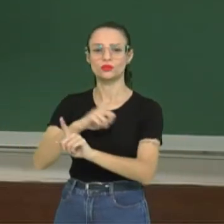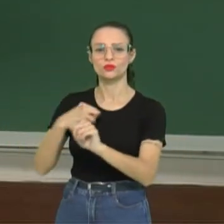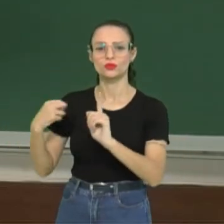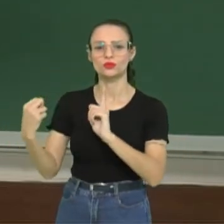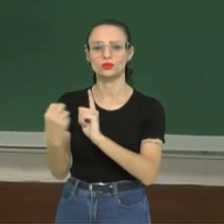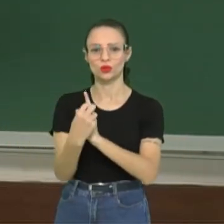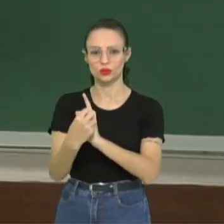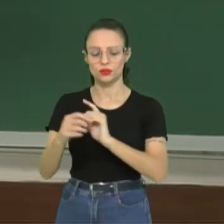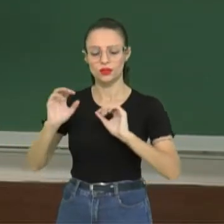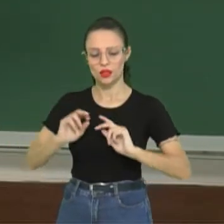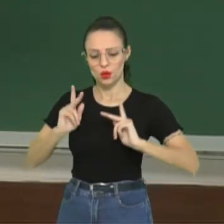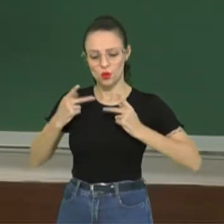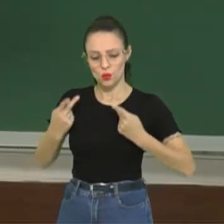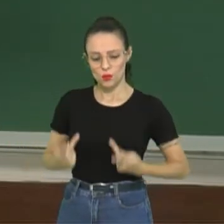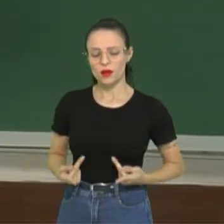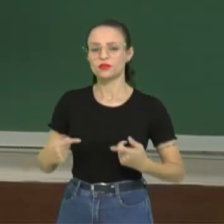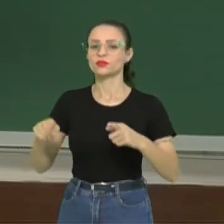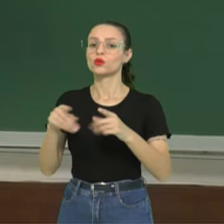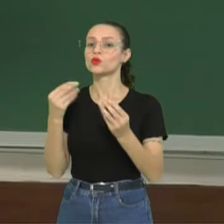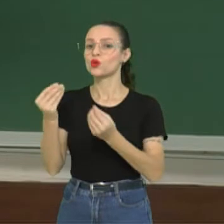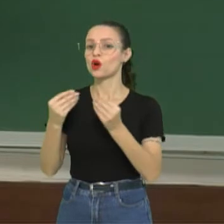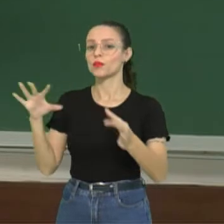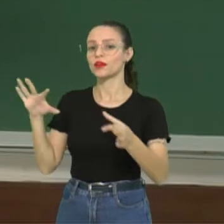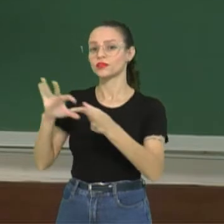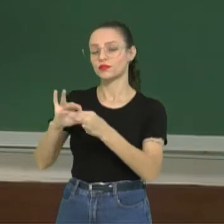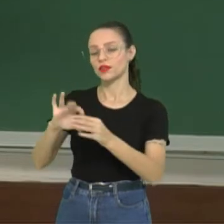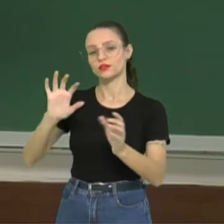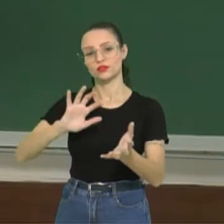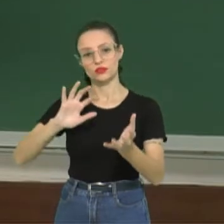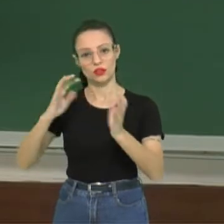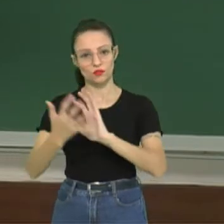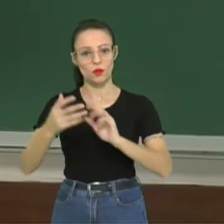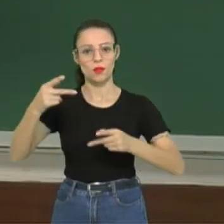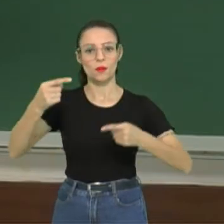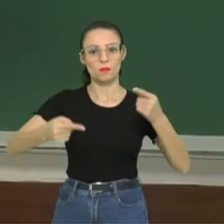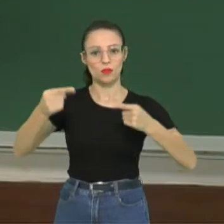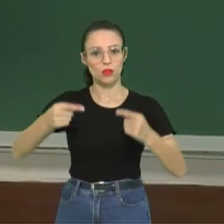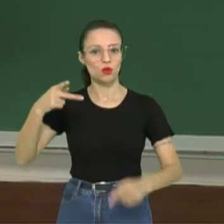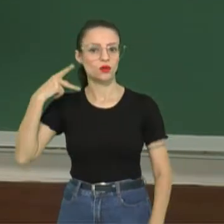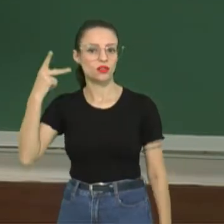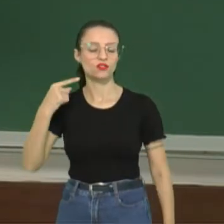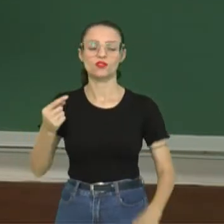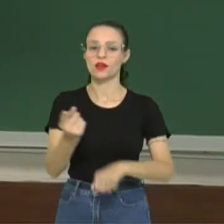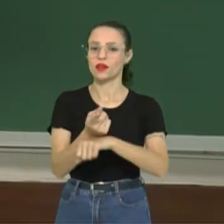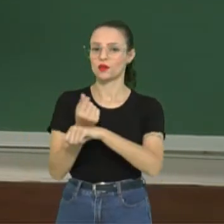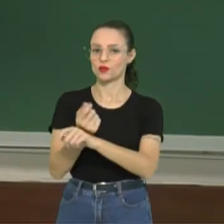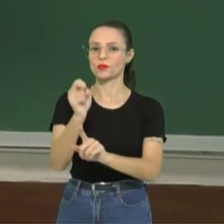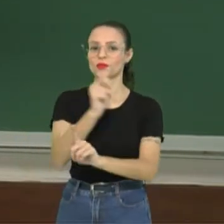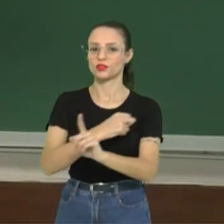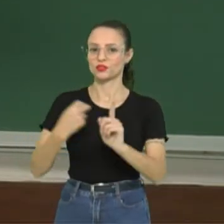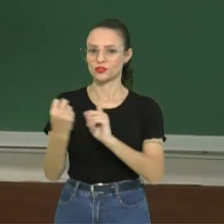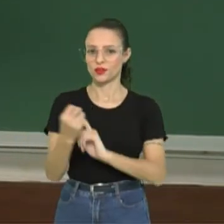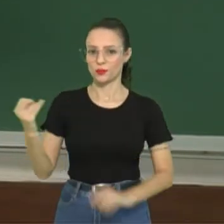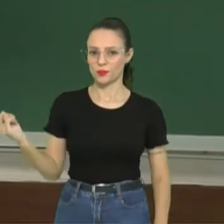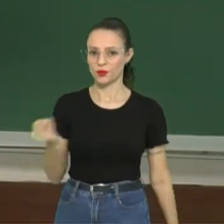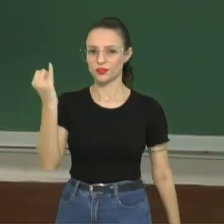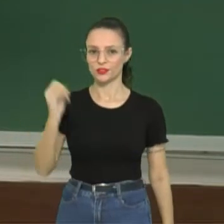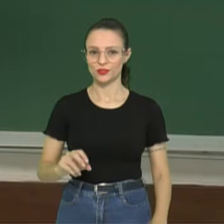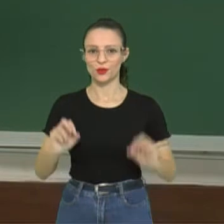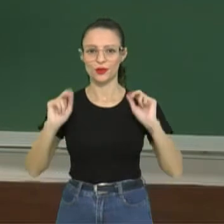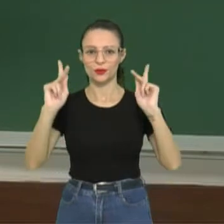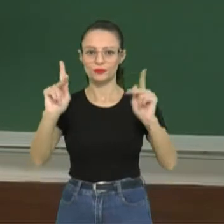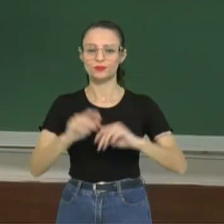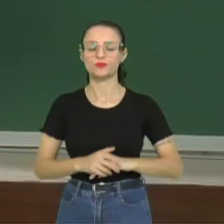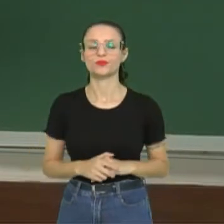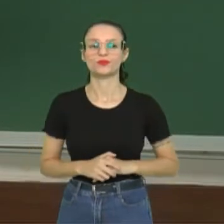progredir na condição humana através de transformações políticas econômicas sociais e importantes tá